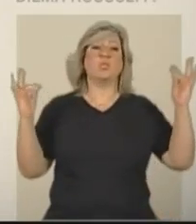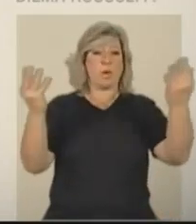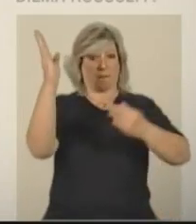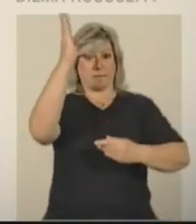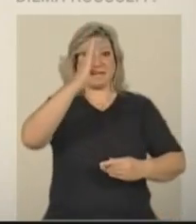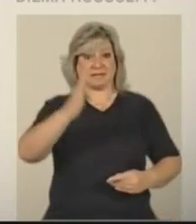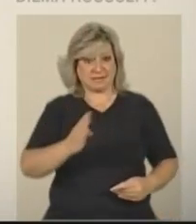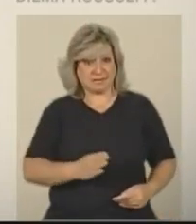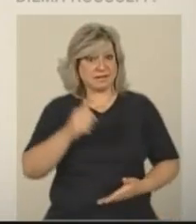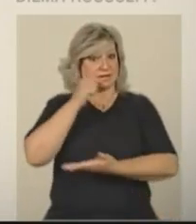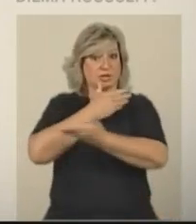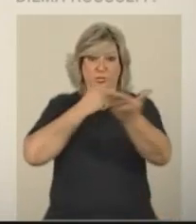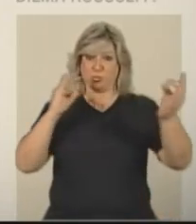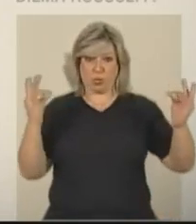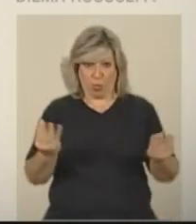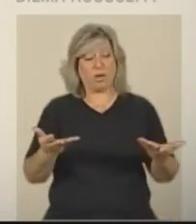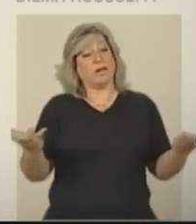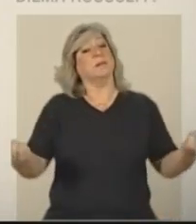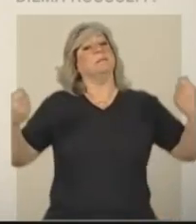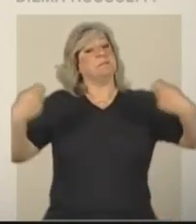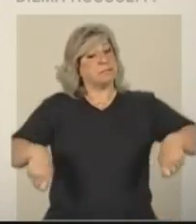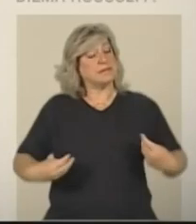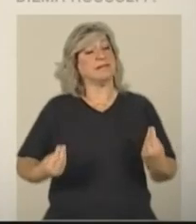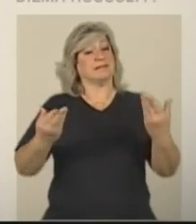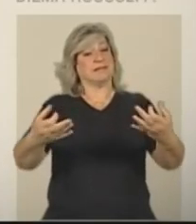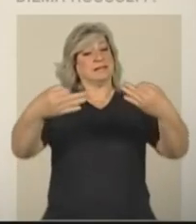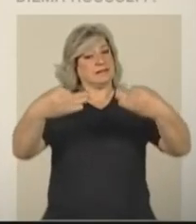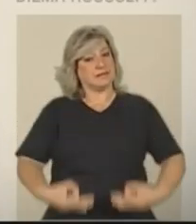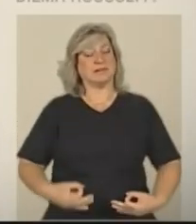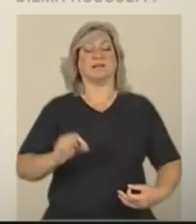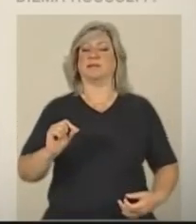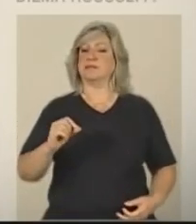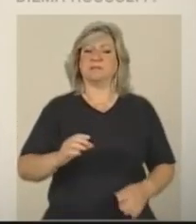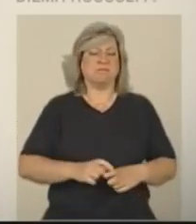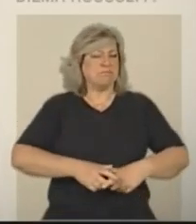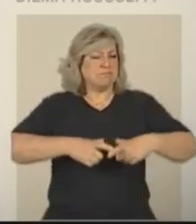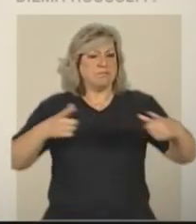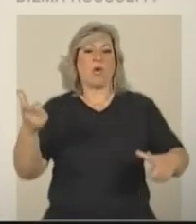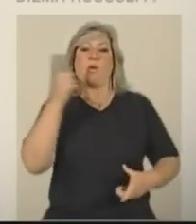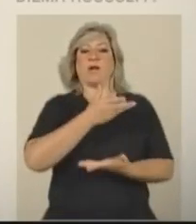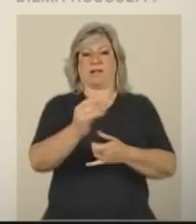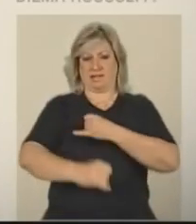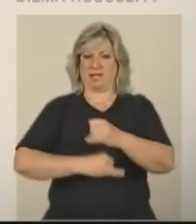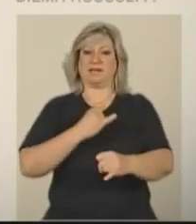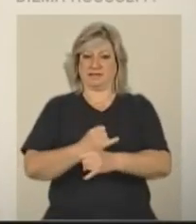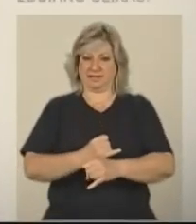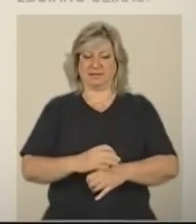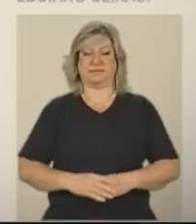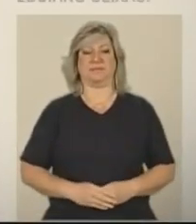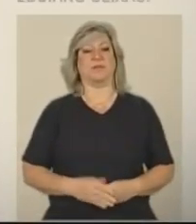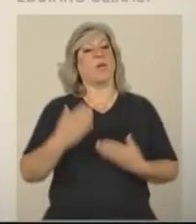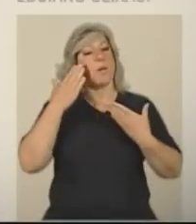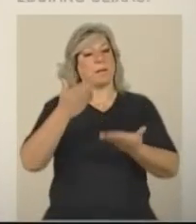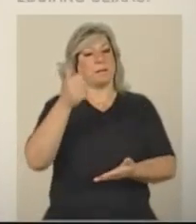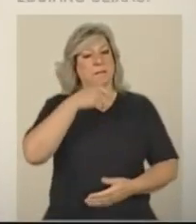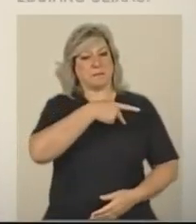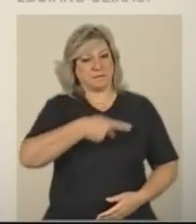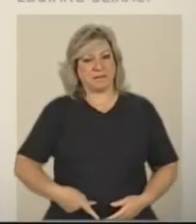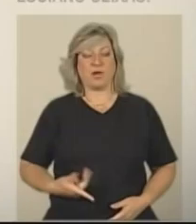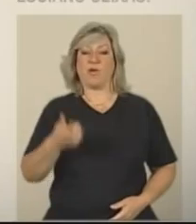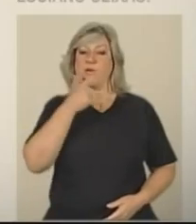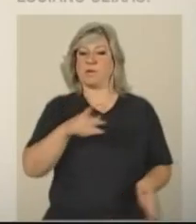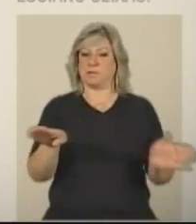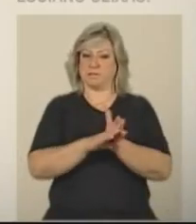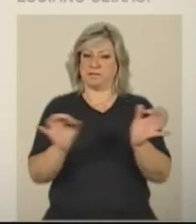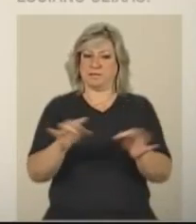os brasileiros e brasileiras, temos que garantir o mais amplo acesso à internet. Obrigado, presidenta. Chegamos